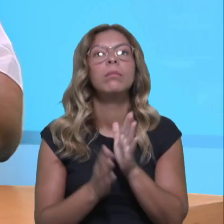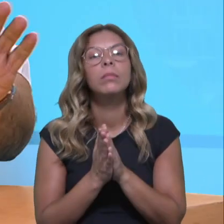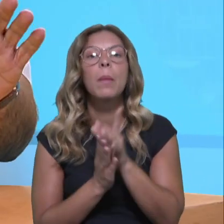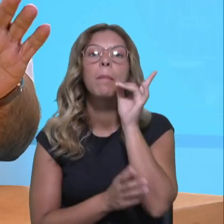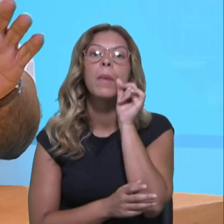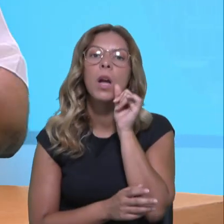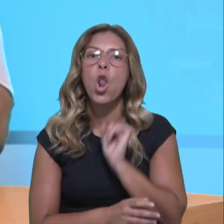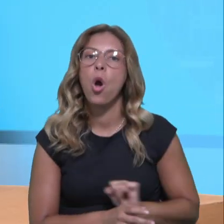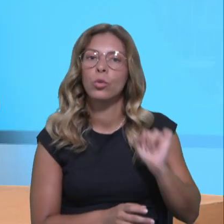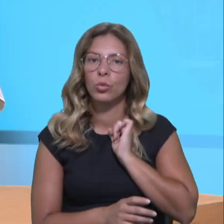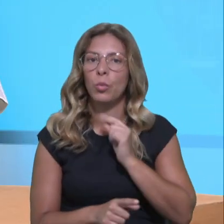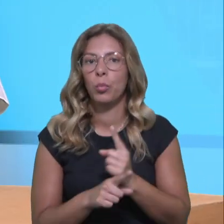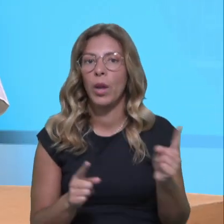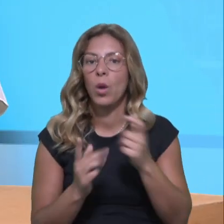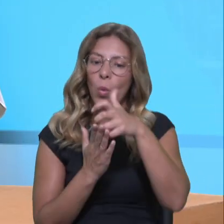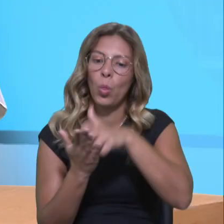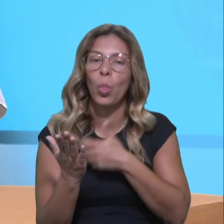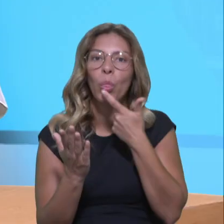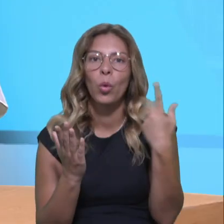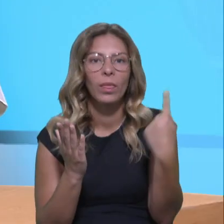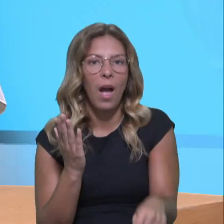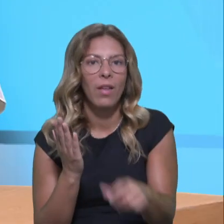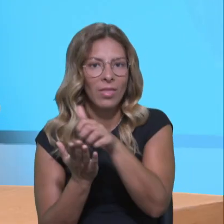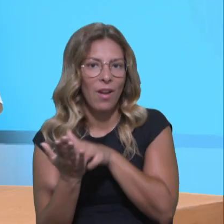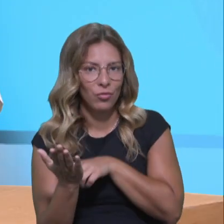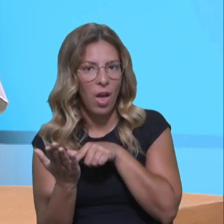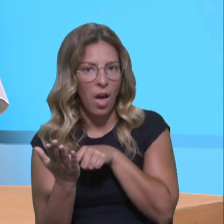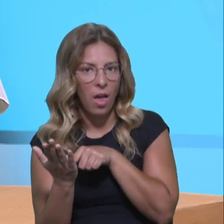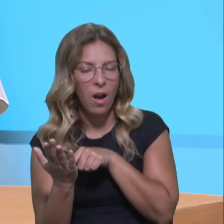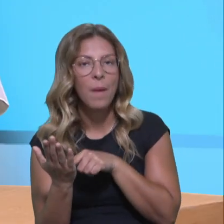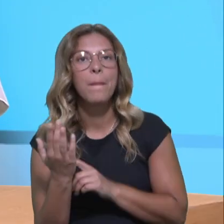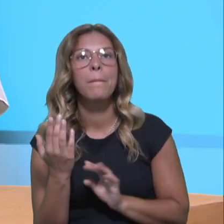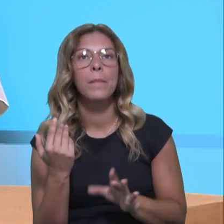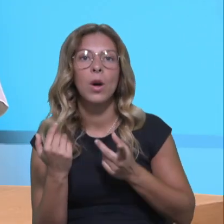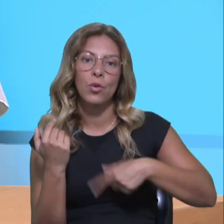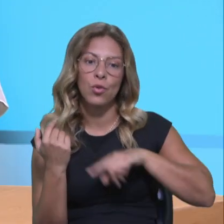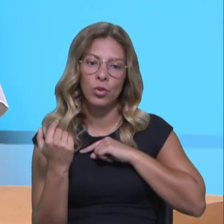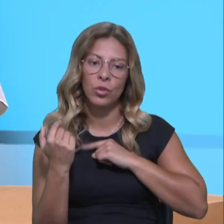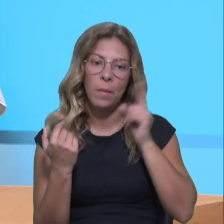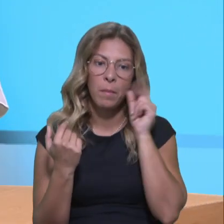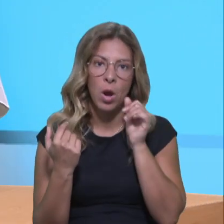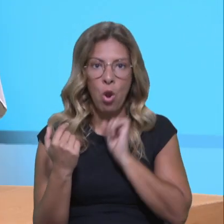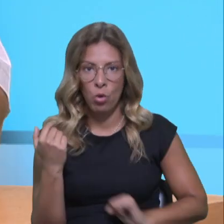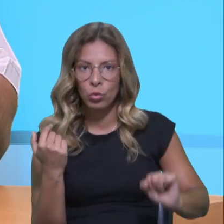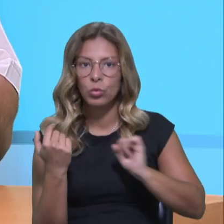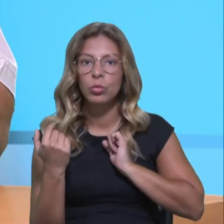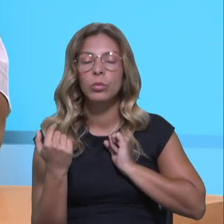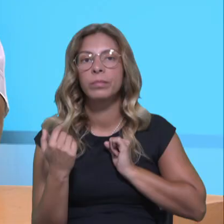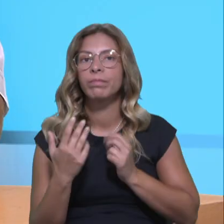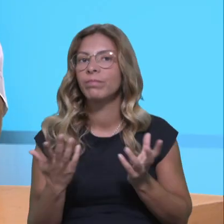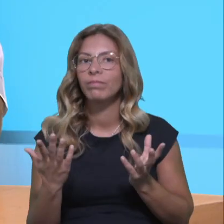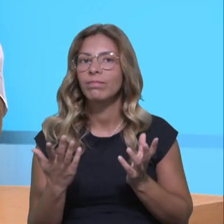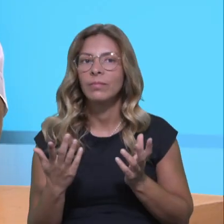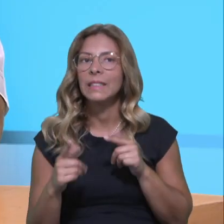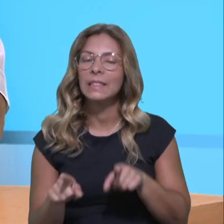tudo. E, portanto, e se nós formos... a oração do Pai Nosso, de facto, começa logo